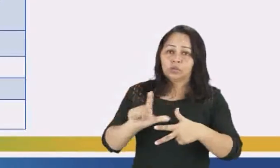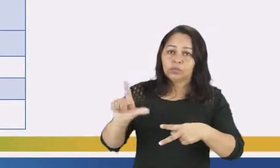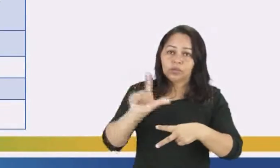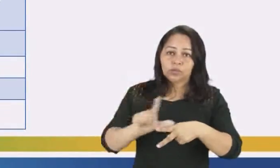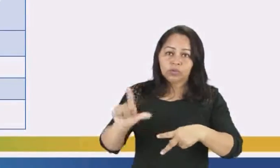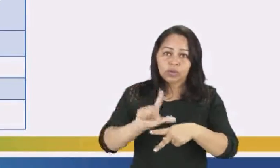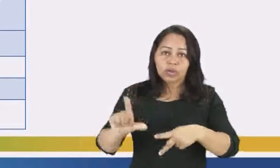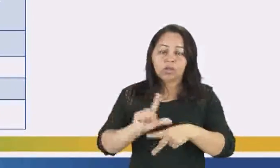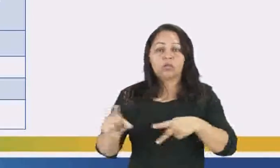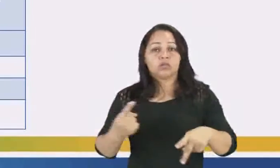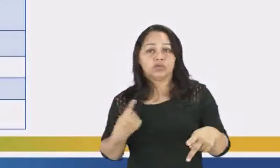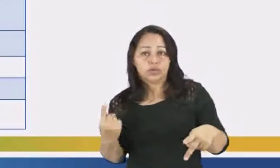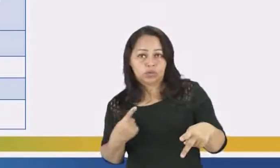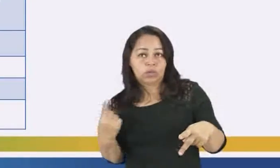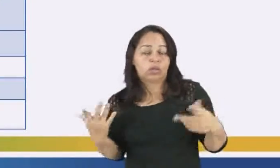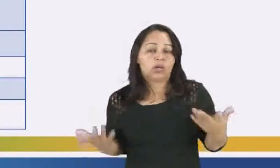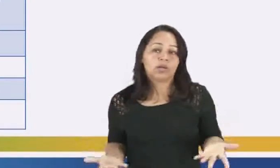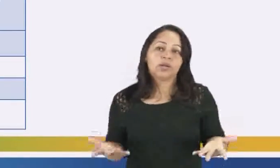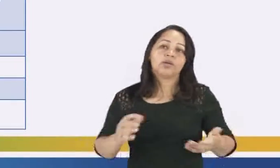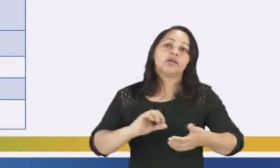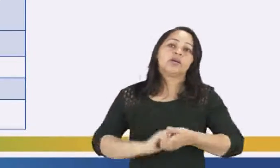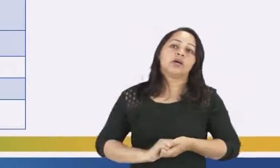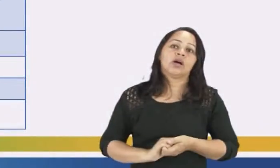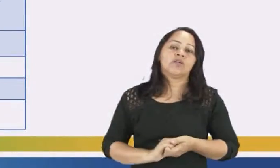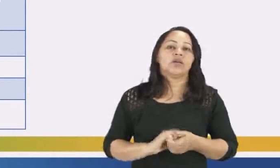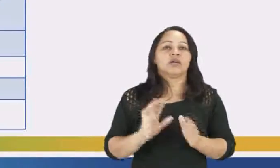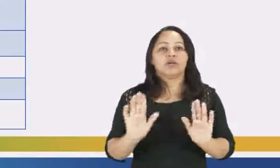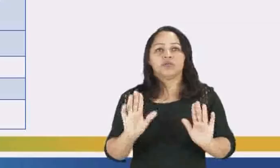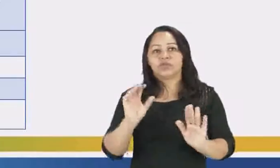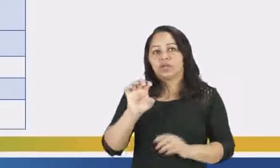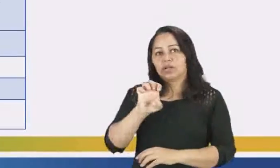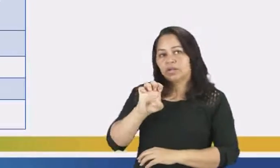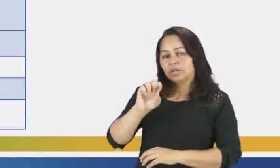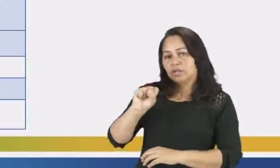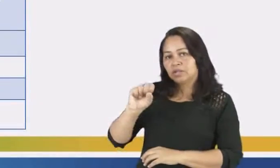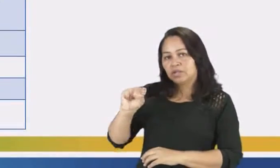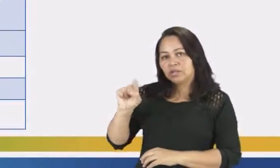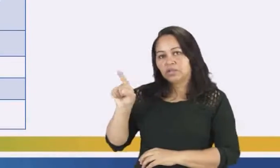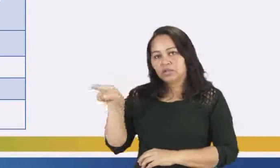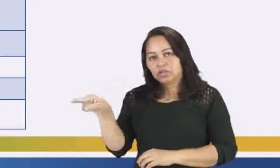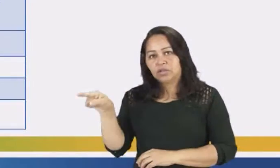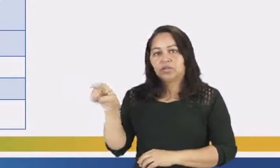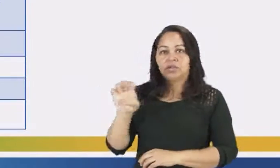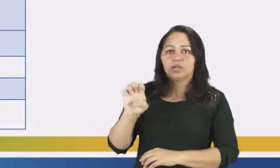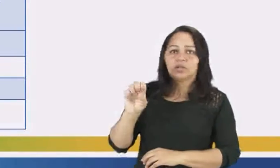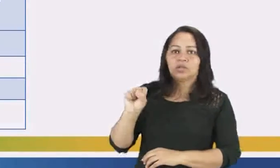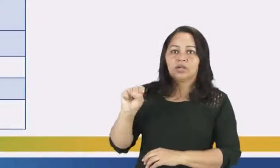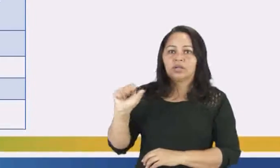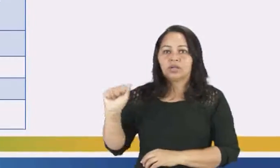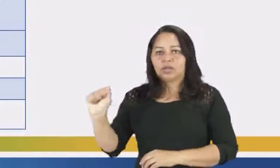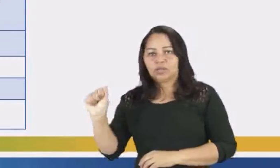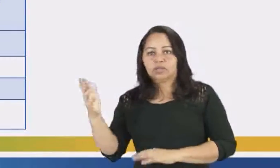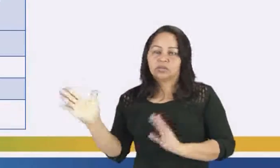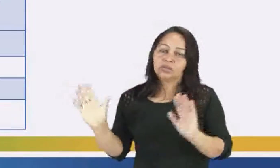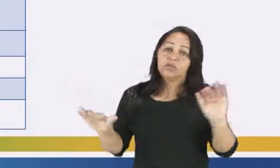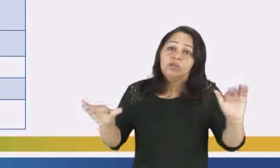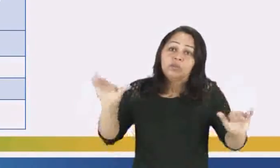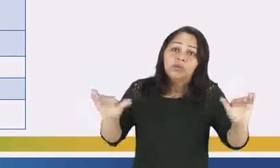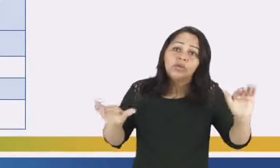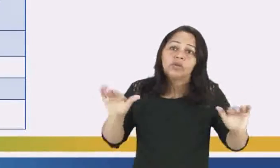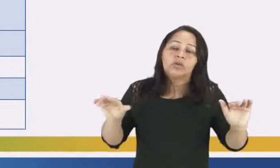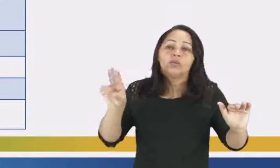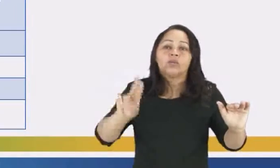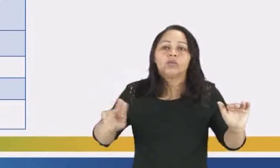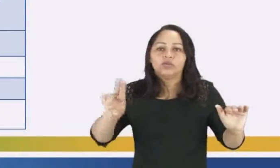Este, estes, né? Esse, esses, esta, estas. Então, de acordo com a pessoa do discurso, ele